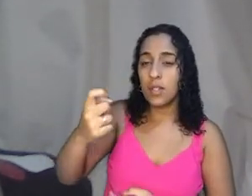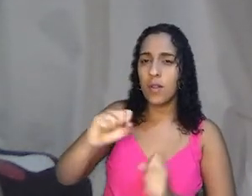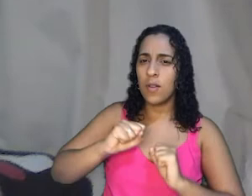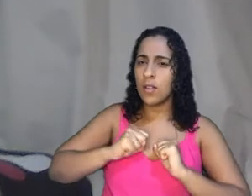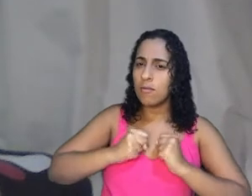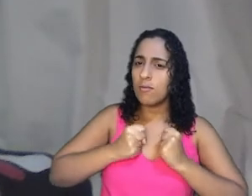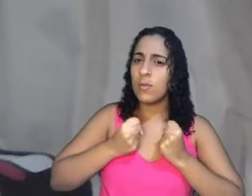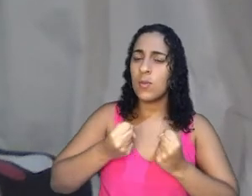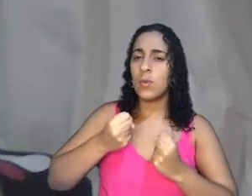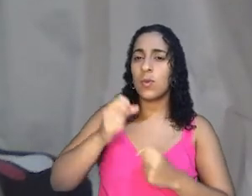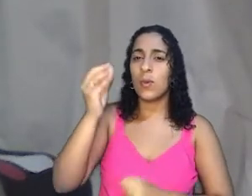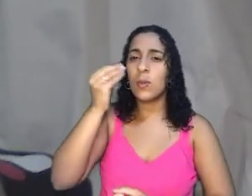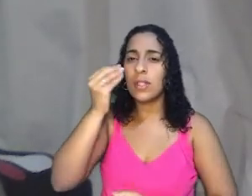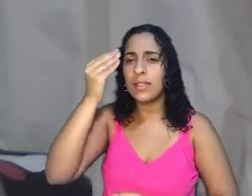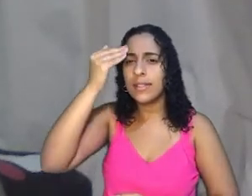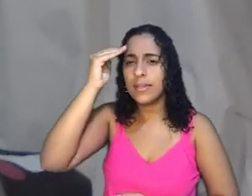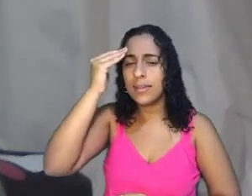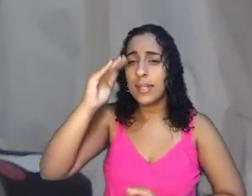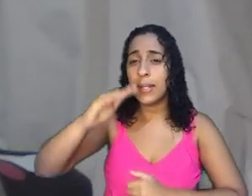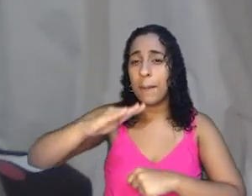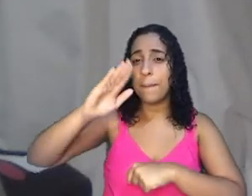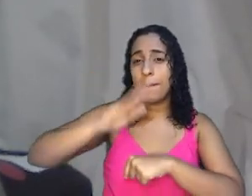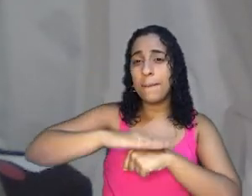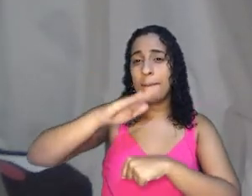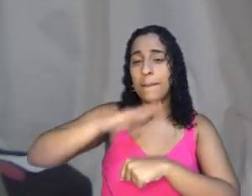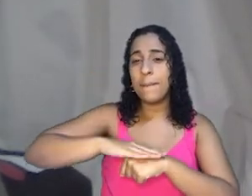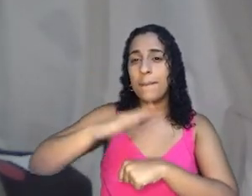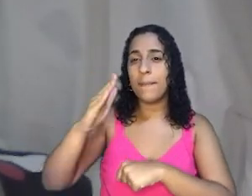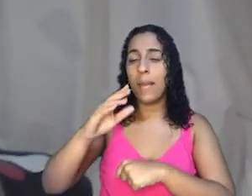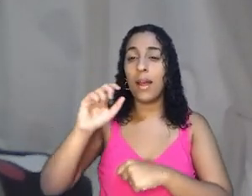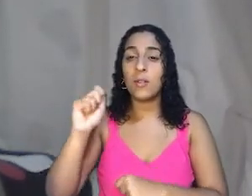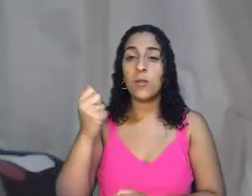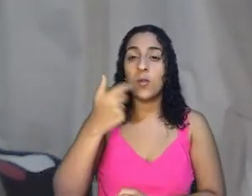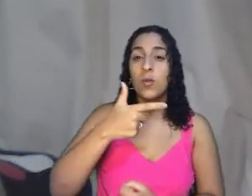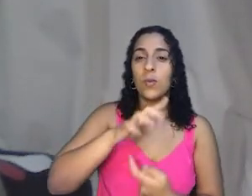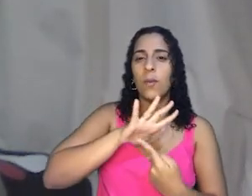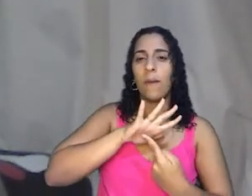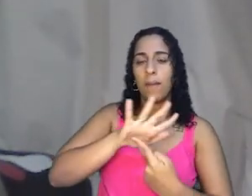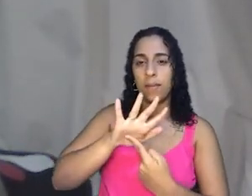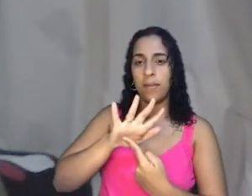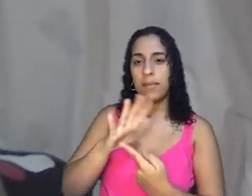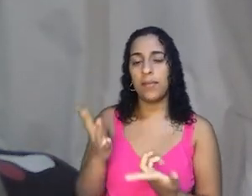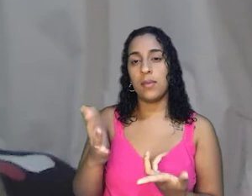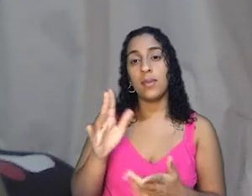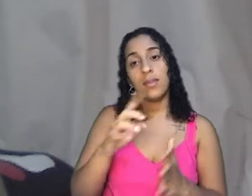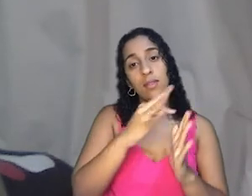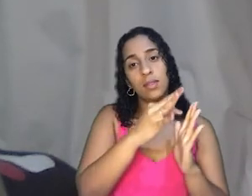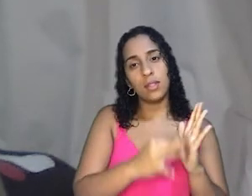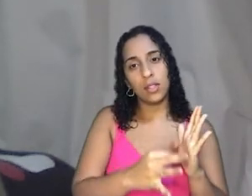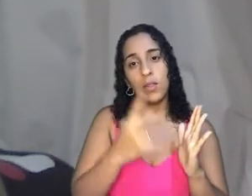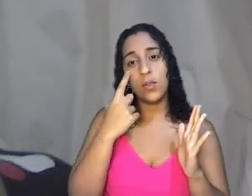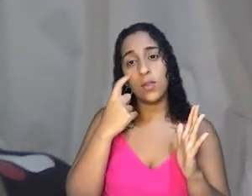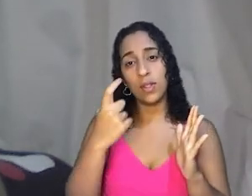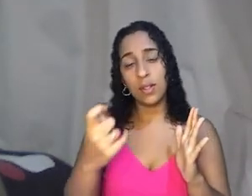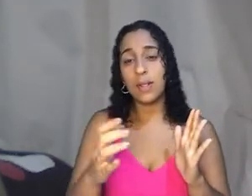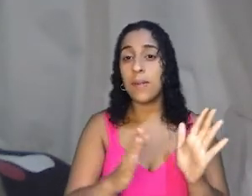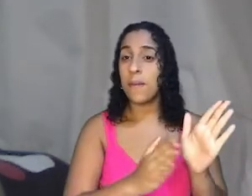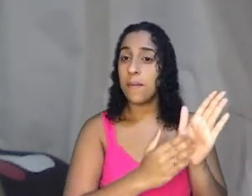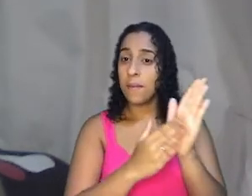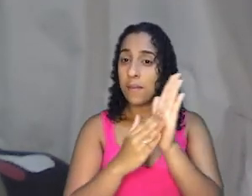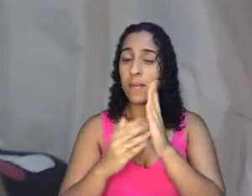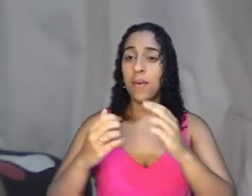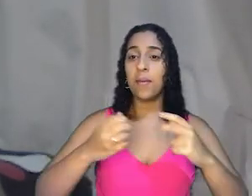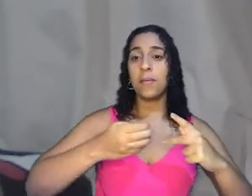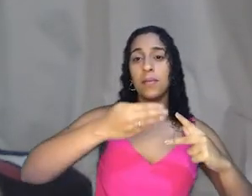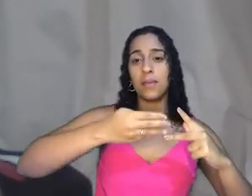esse esforço de tentar compreender para além daquilo que é até mesmo Óbvio dá um texto É bem interessante era parabenizar também